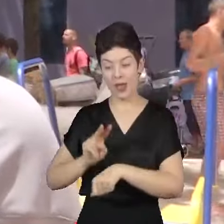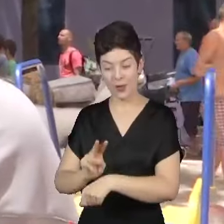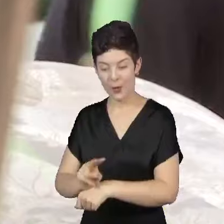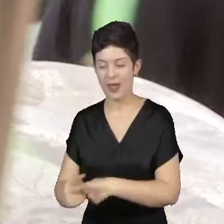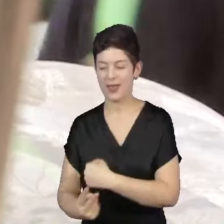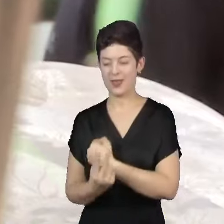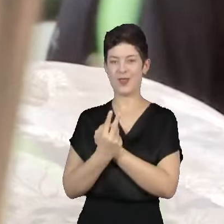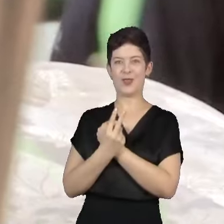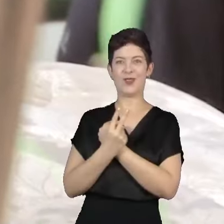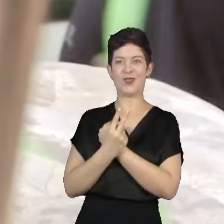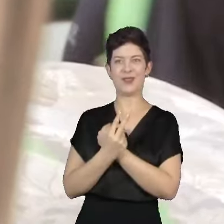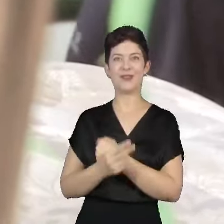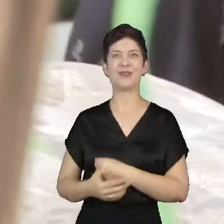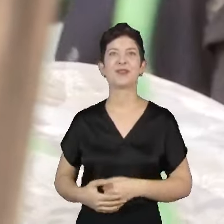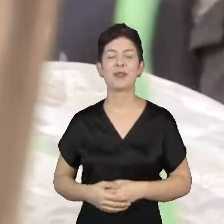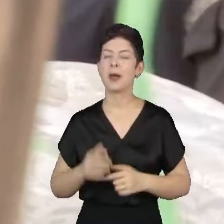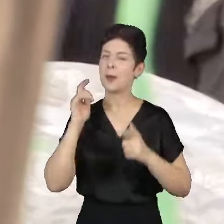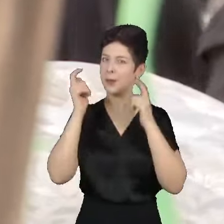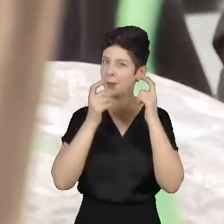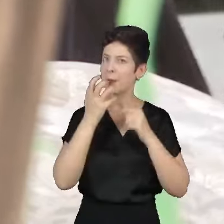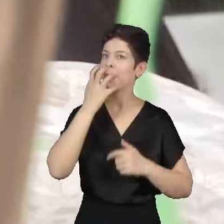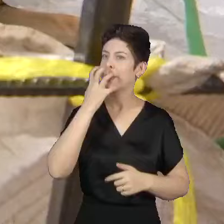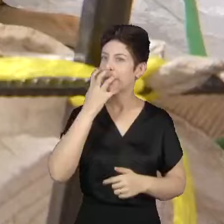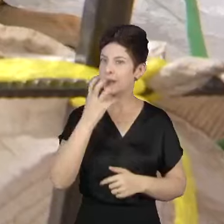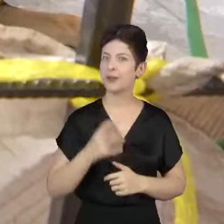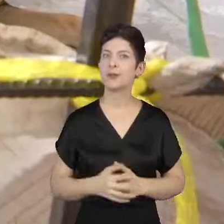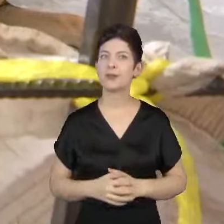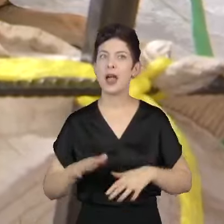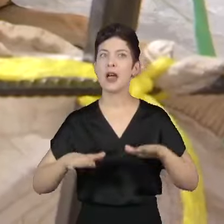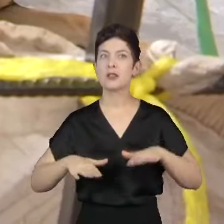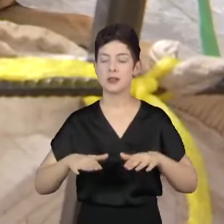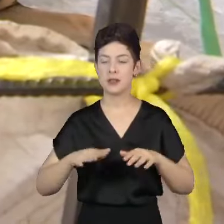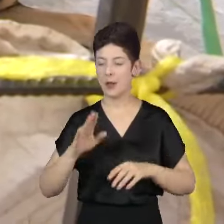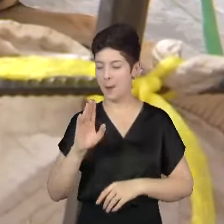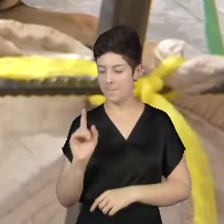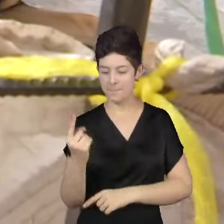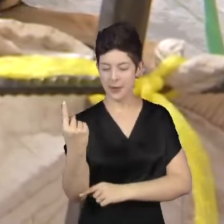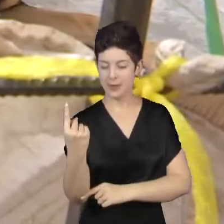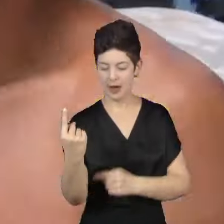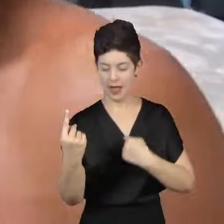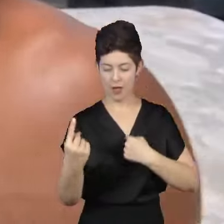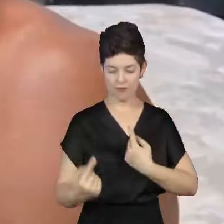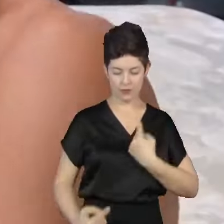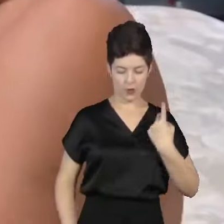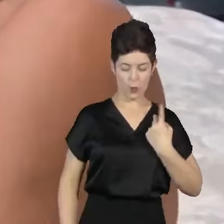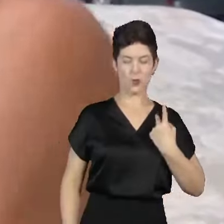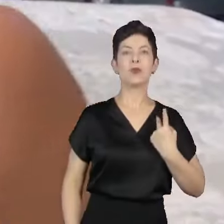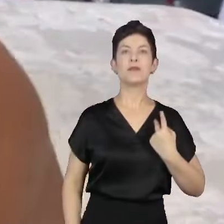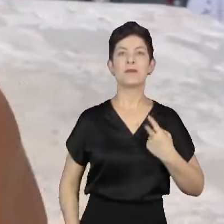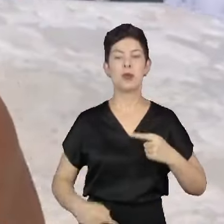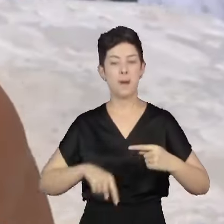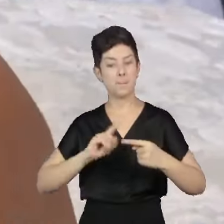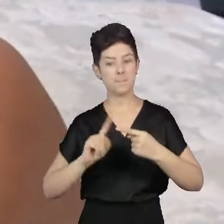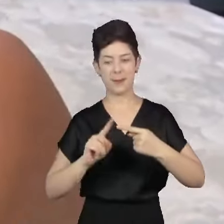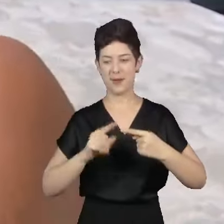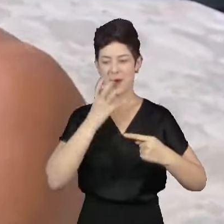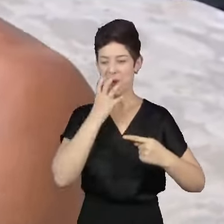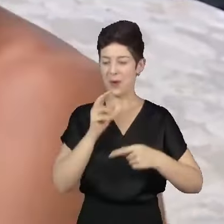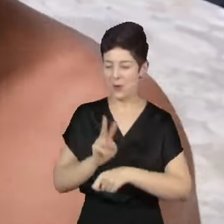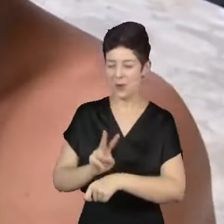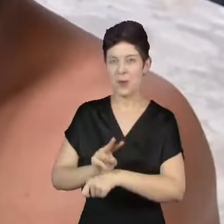de nós. A preocupação com o cão muitas vezes se sobrepõe aos próprios cuidados. O negócio é cuidar dele, mano.